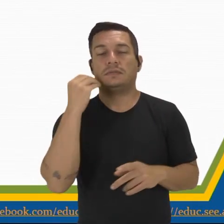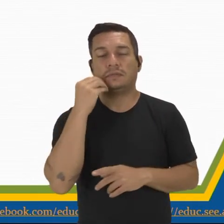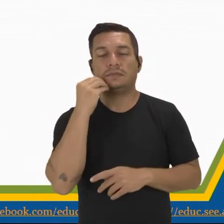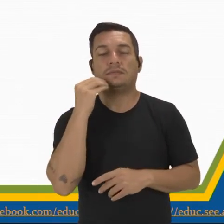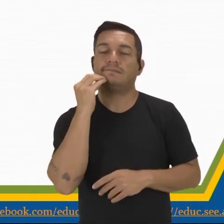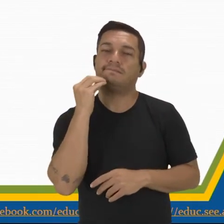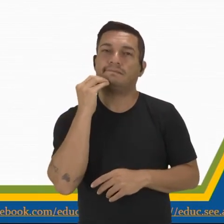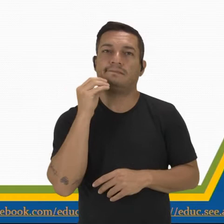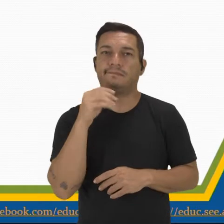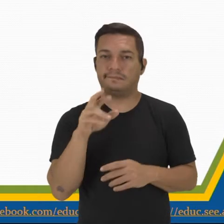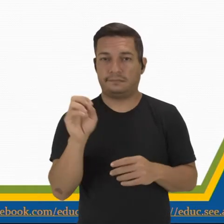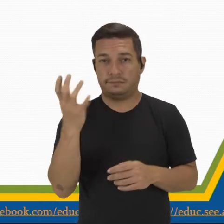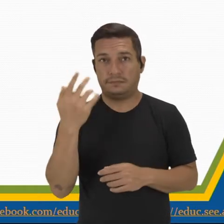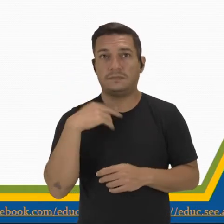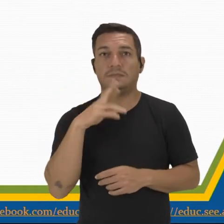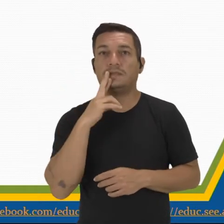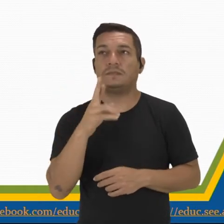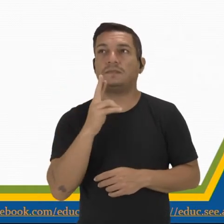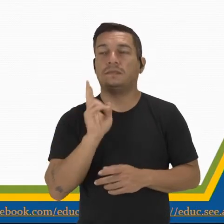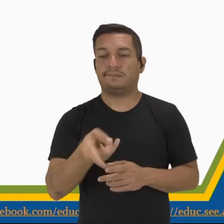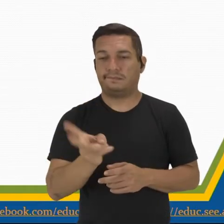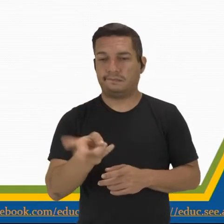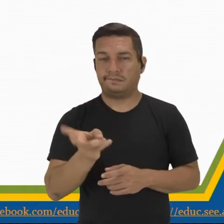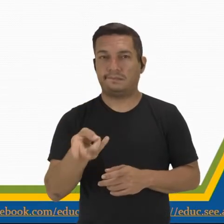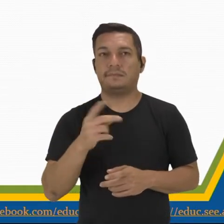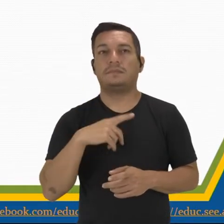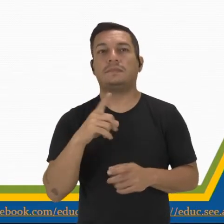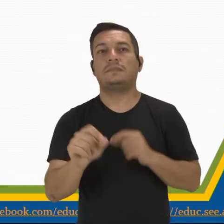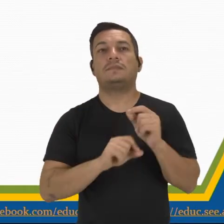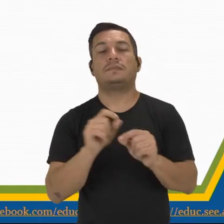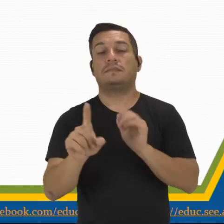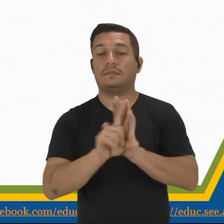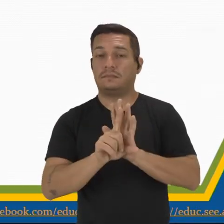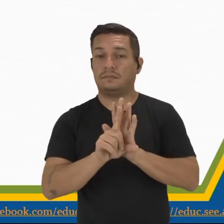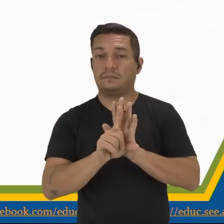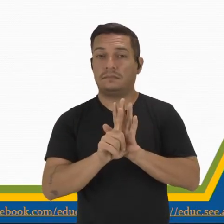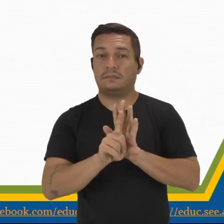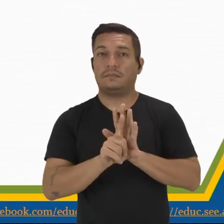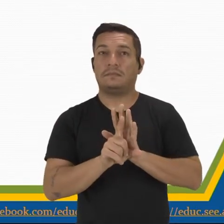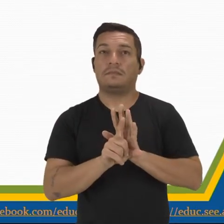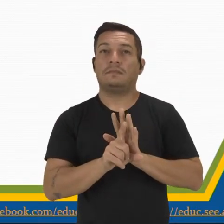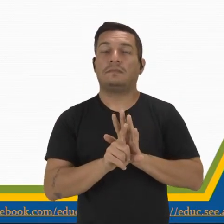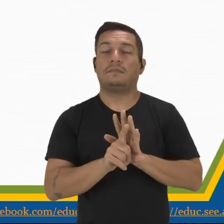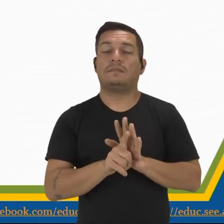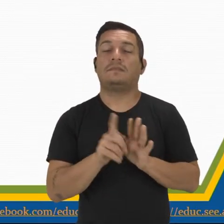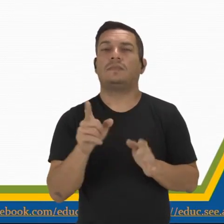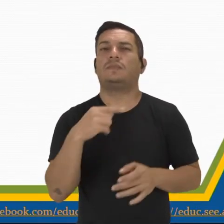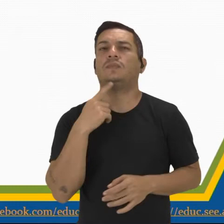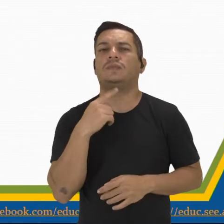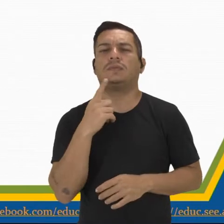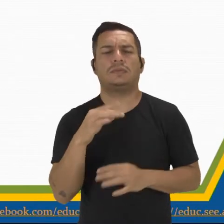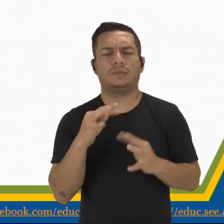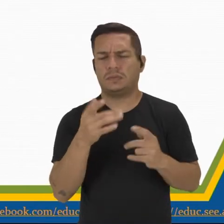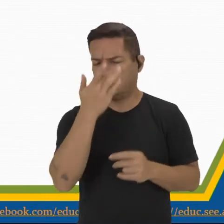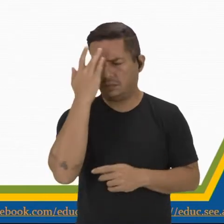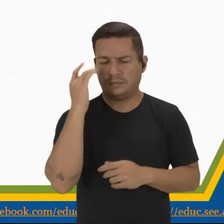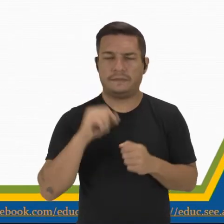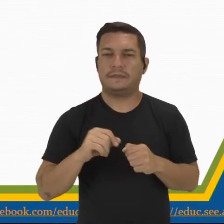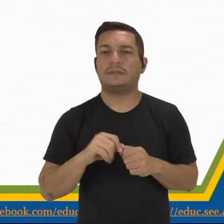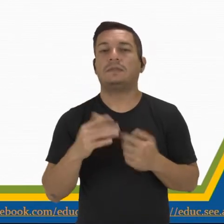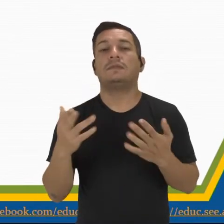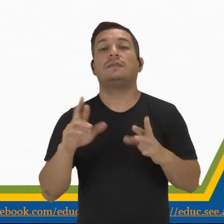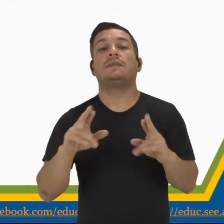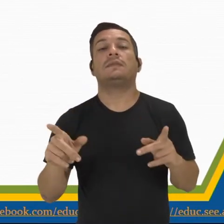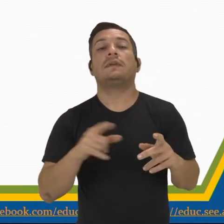hipóteses e experimentações são realizadas, o resultado é sempre o mesmo, passamos a ter uma lei. Questionamento que todo mundo se